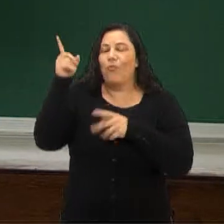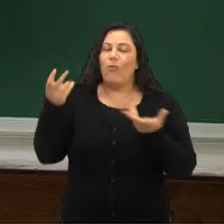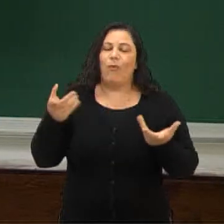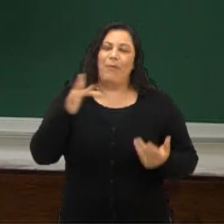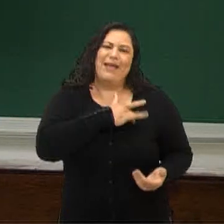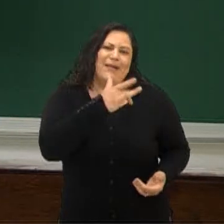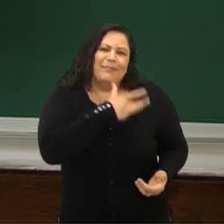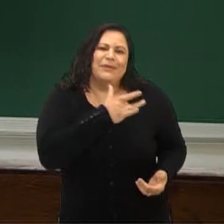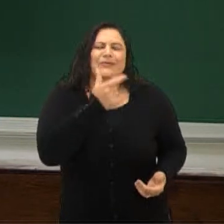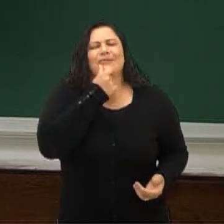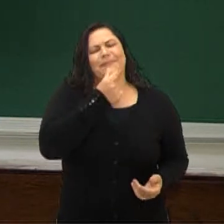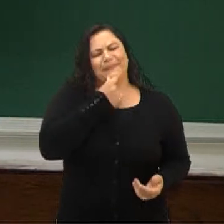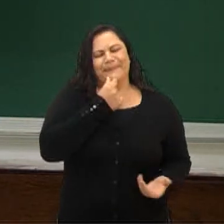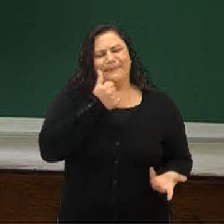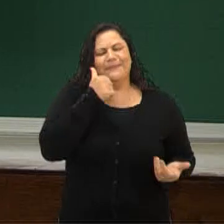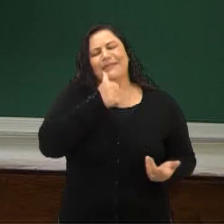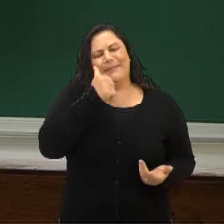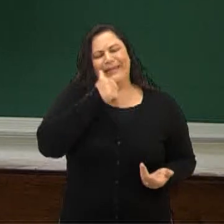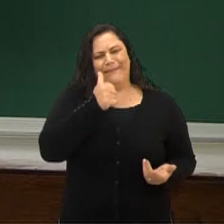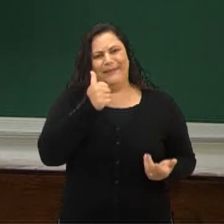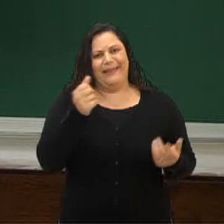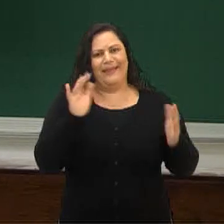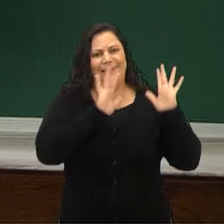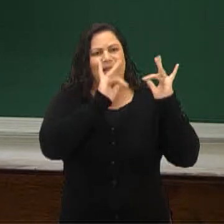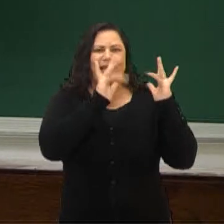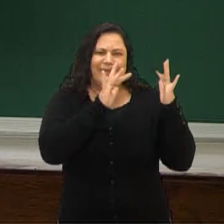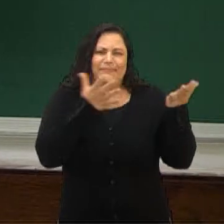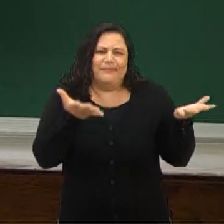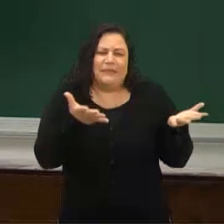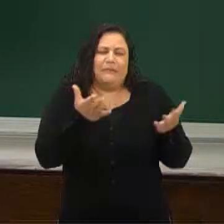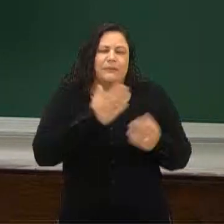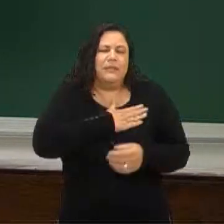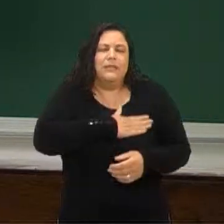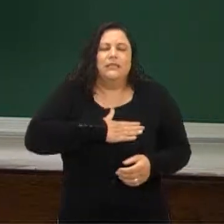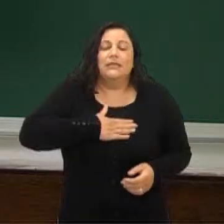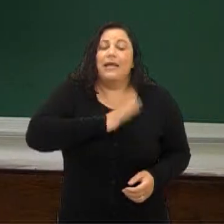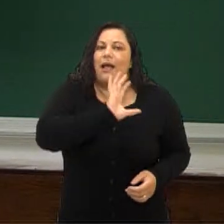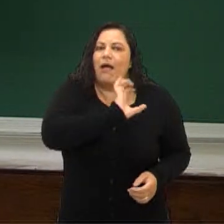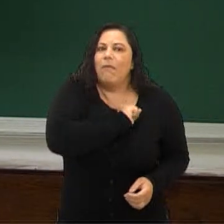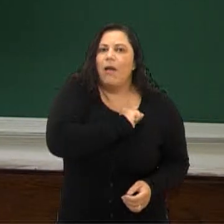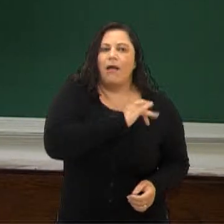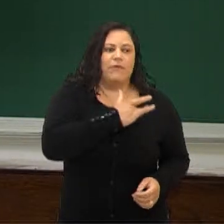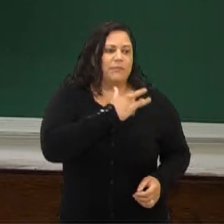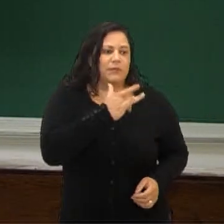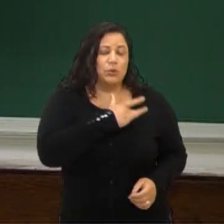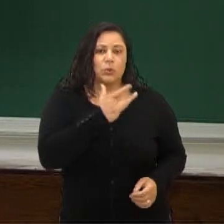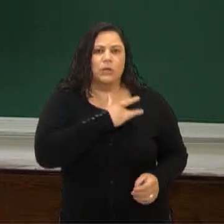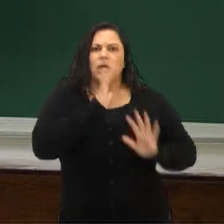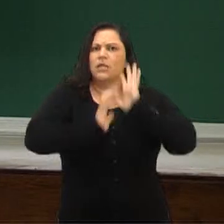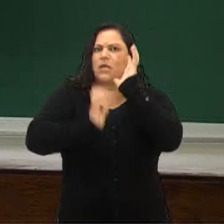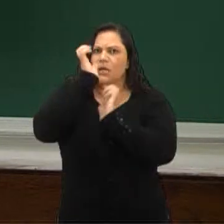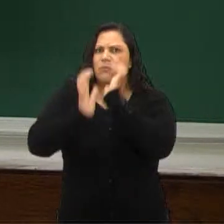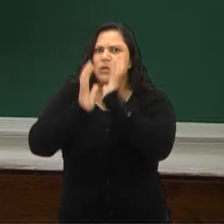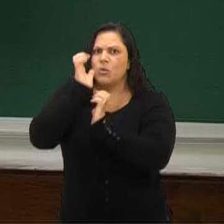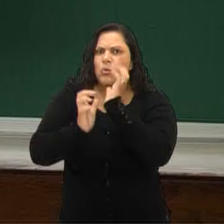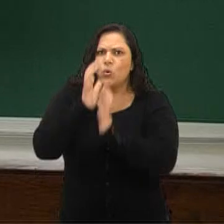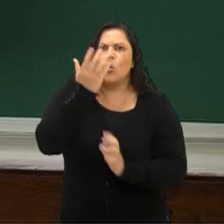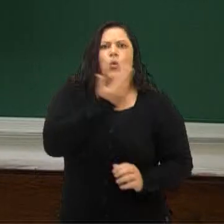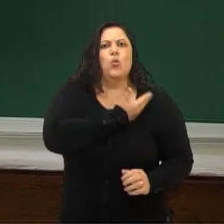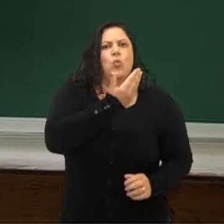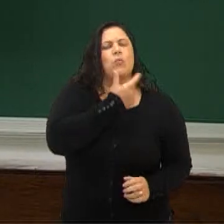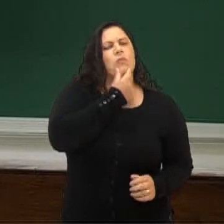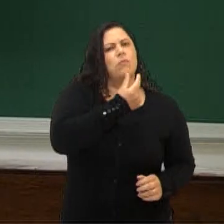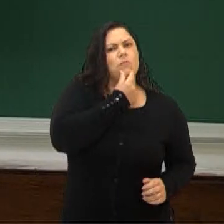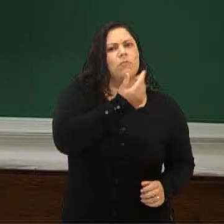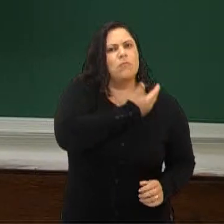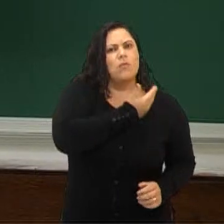né? Teve uma briga com seu amigo, já virou caso de vestibular, tudo. E ele teve uma briga com seu amigo, que era o Gauguin, né?